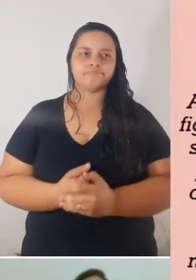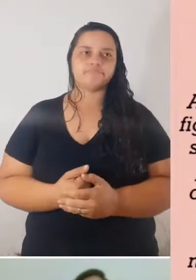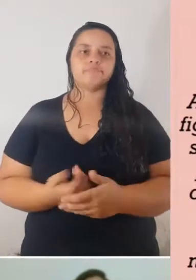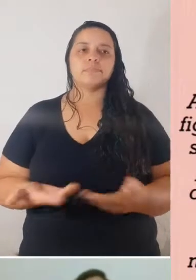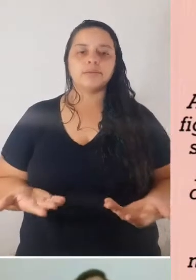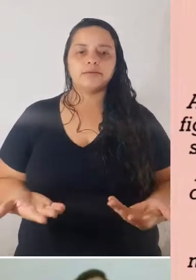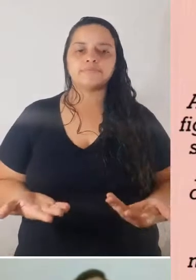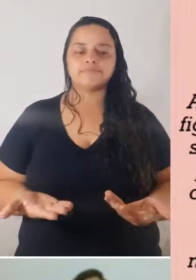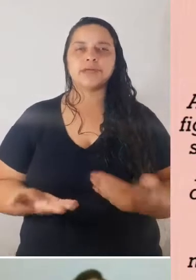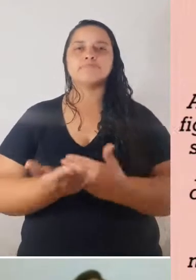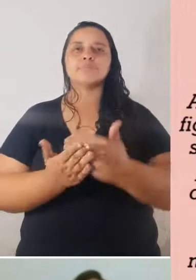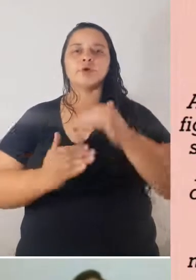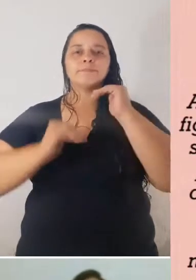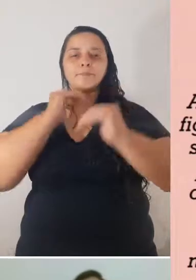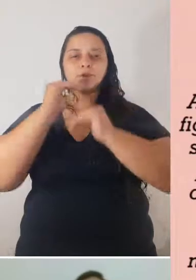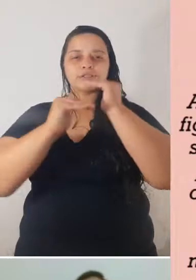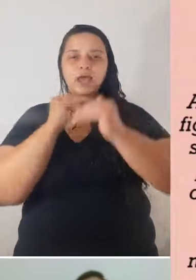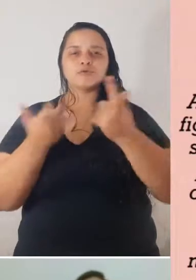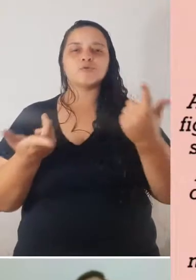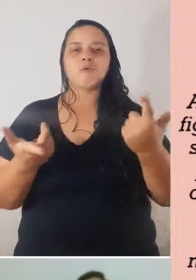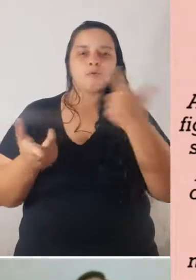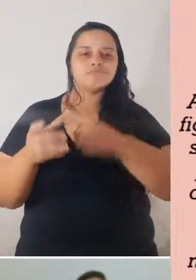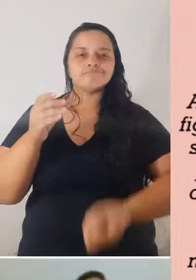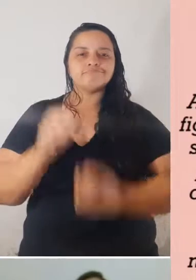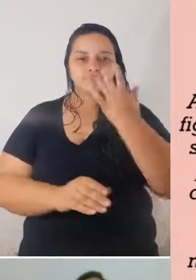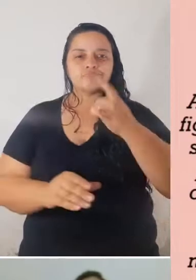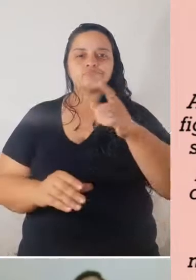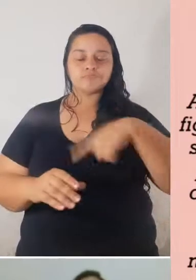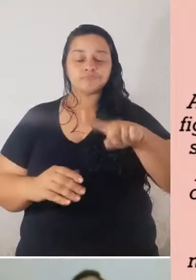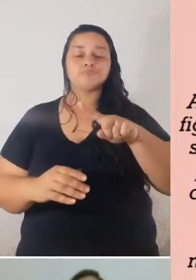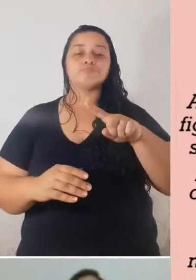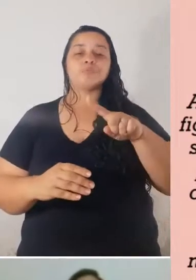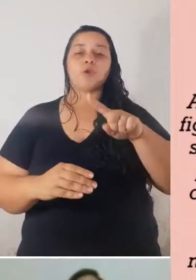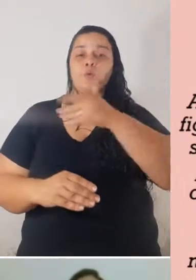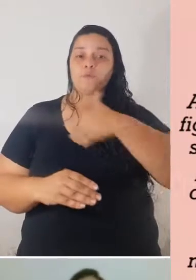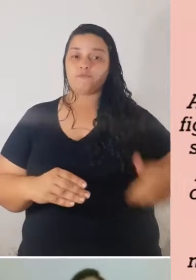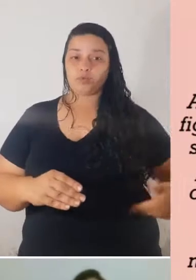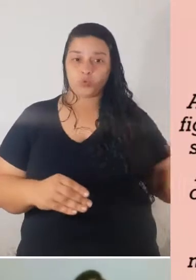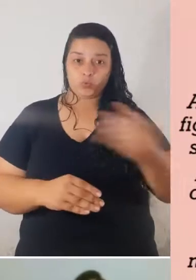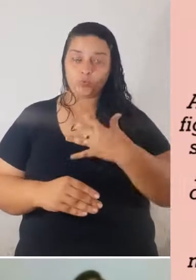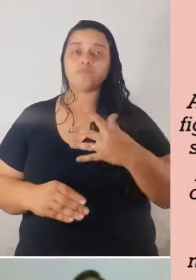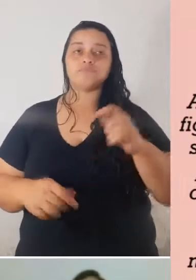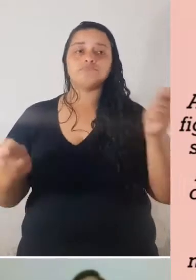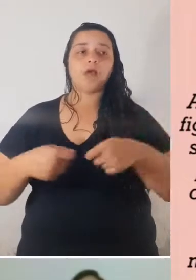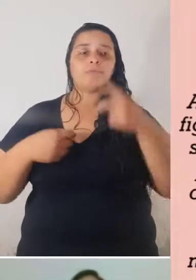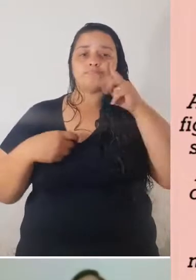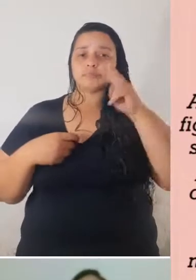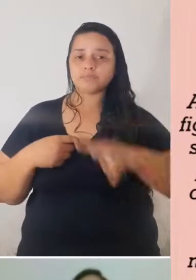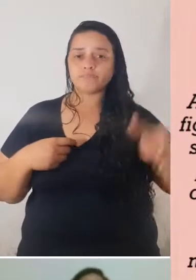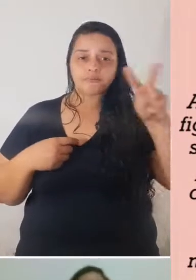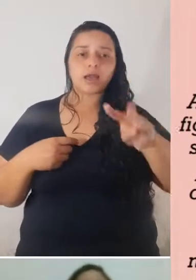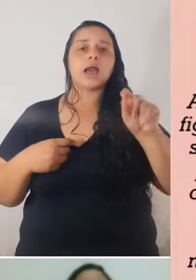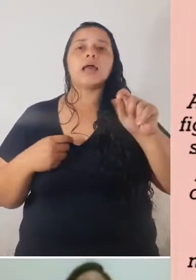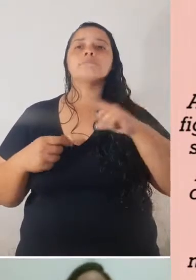A partir do processo de construção do Estado Novo, a gente pode observar também a